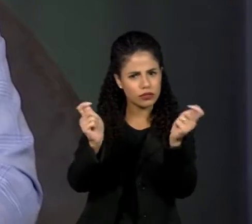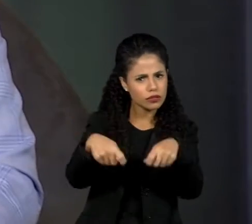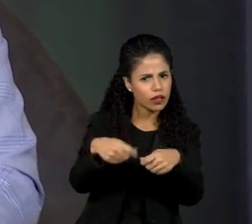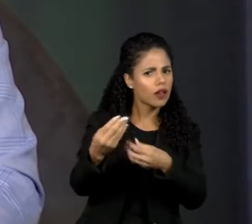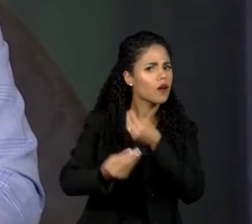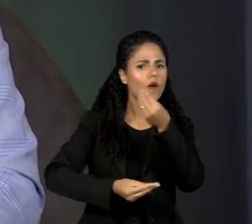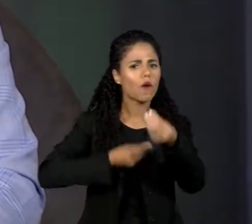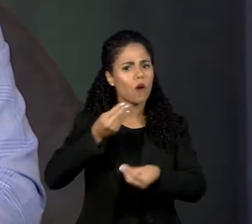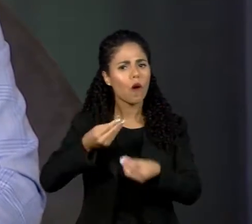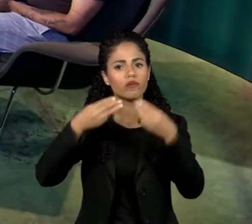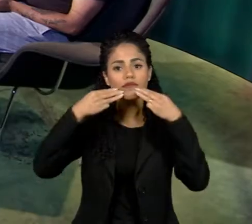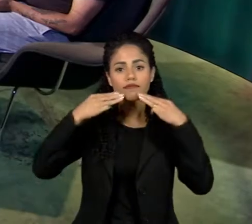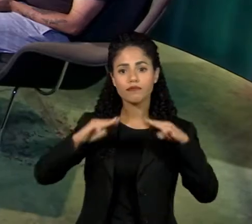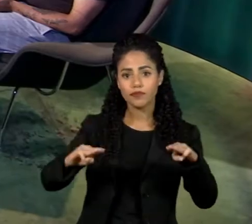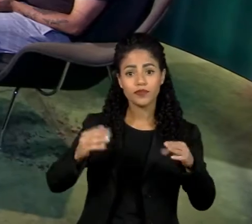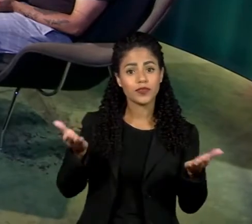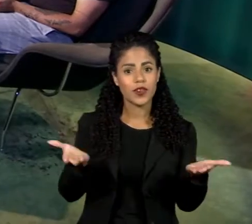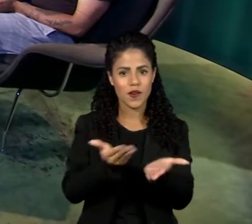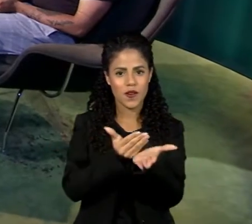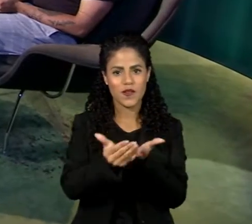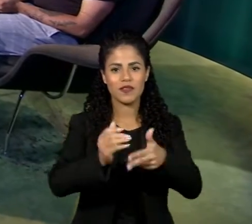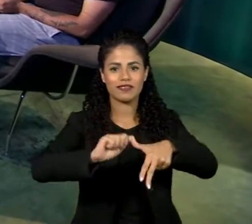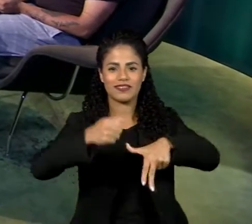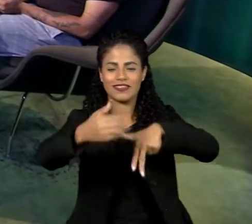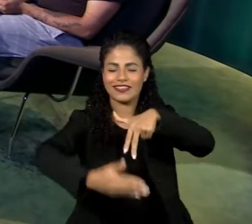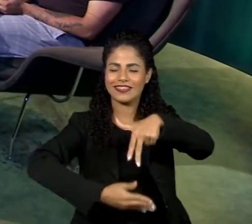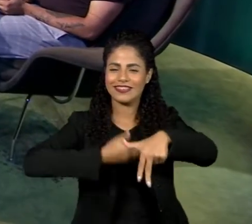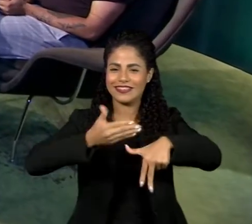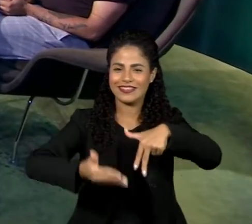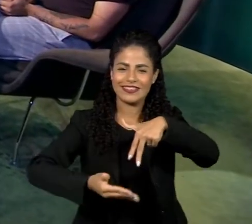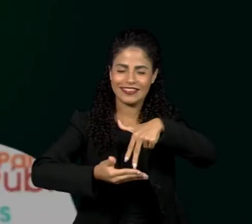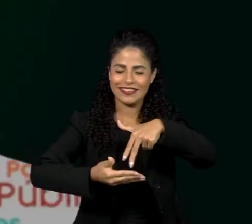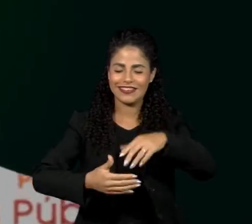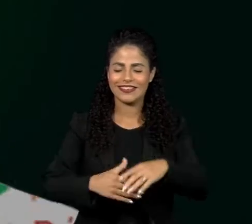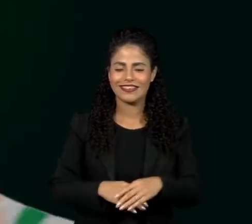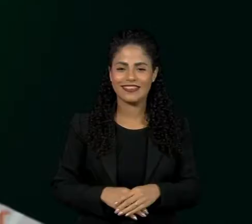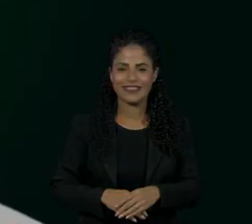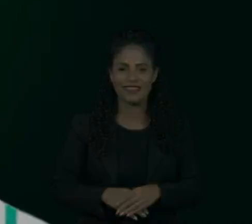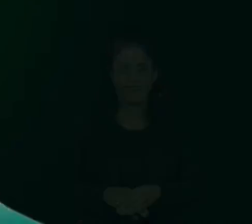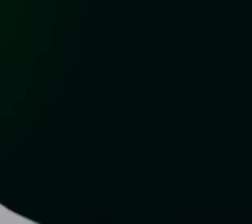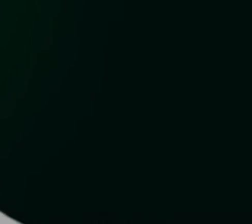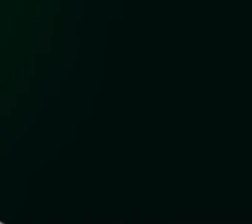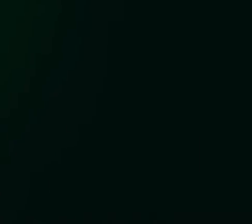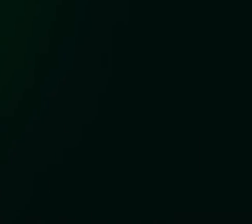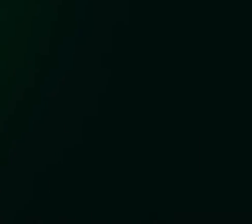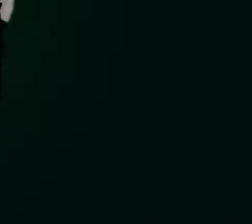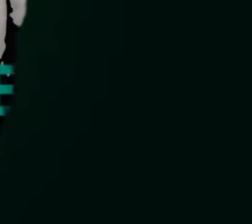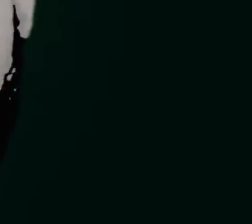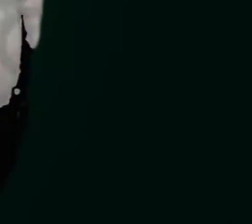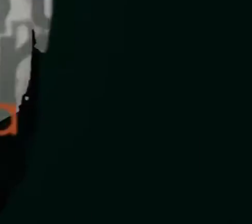essa ascensão digital? Começa agora mais um programa Negros em Foco.